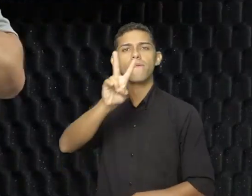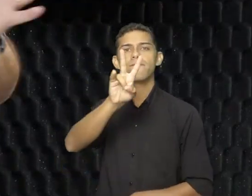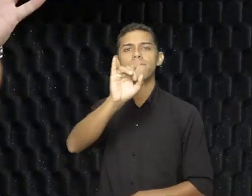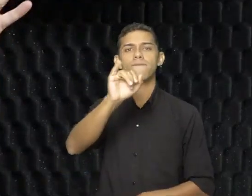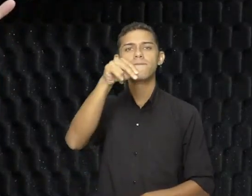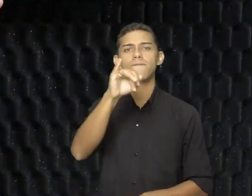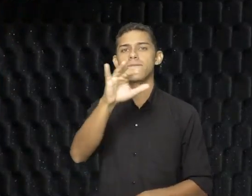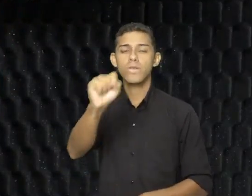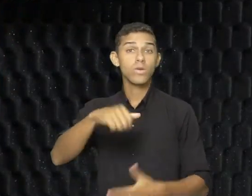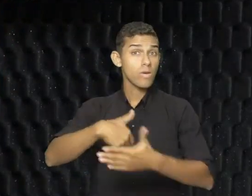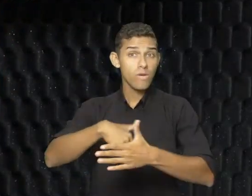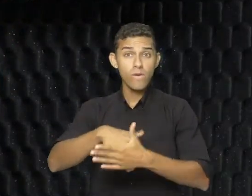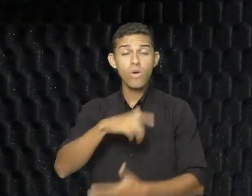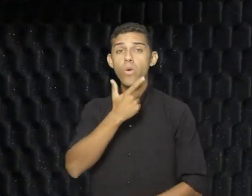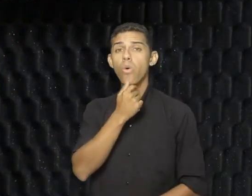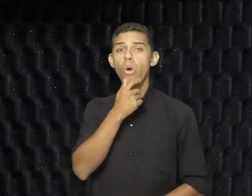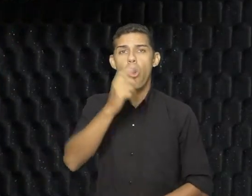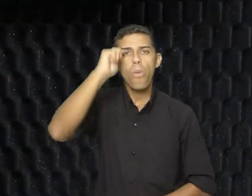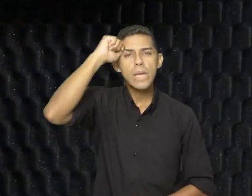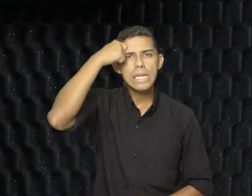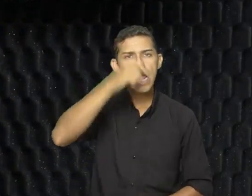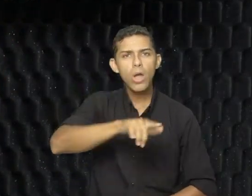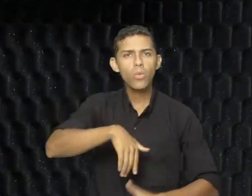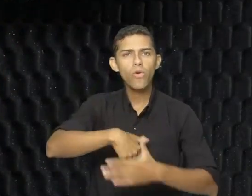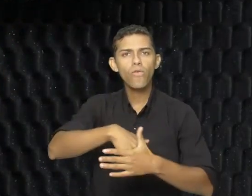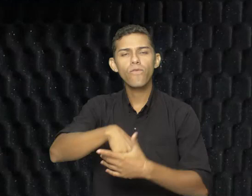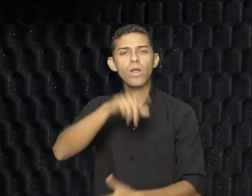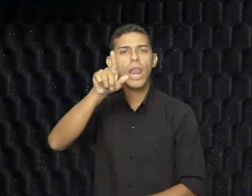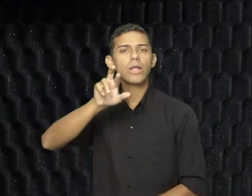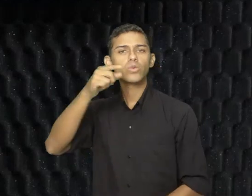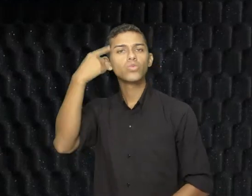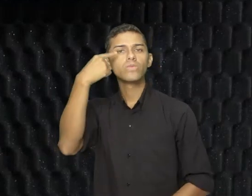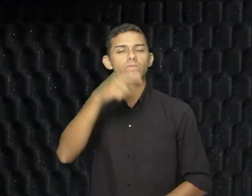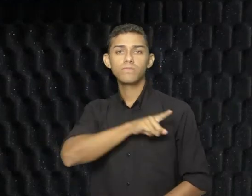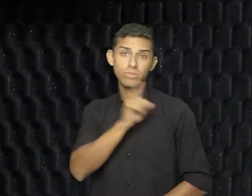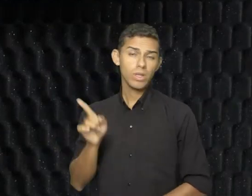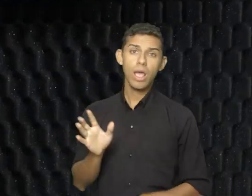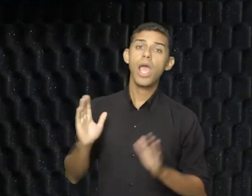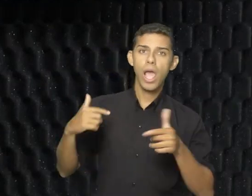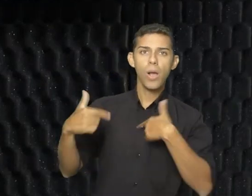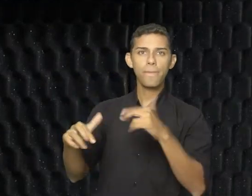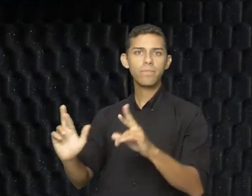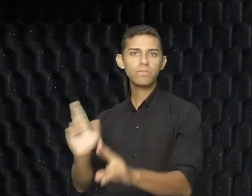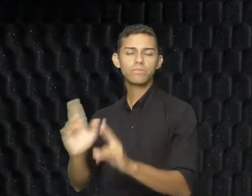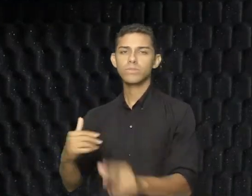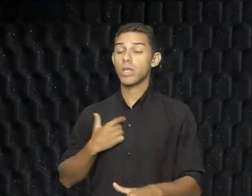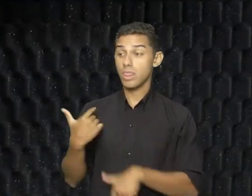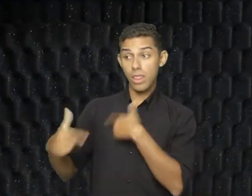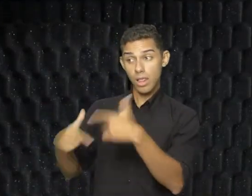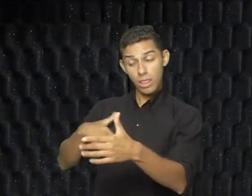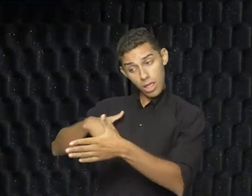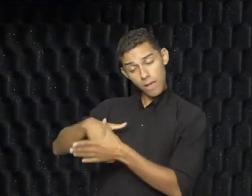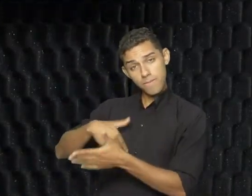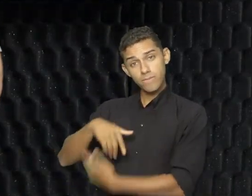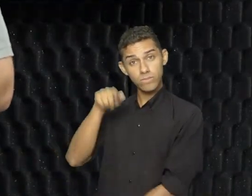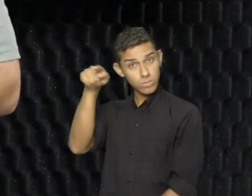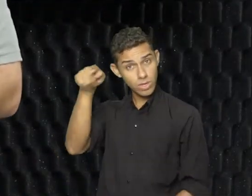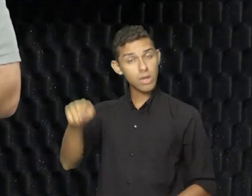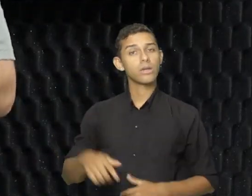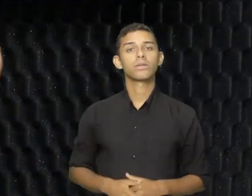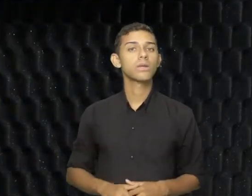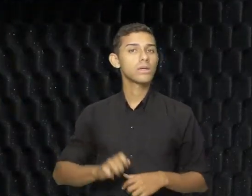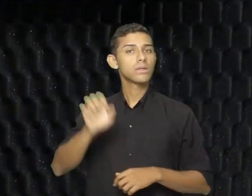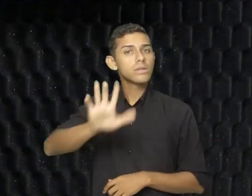Eu estou falando de futebol, que por mais que você não queira lembrar, é uma relação de trabalho. Ele está lá trabalhando, jogando bola na Europa.